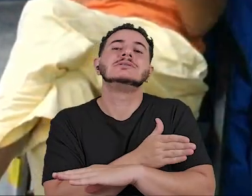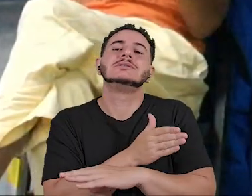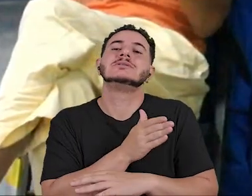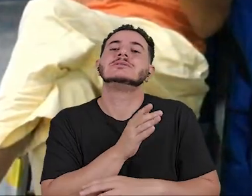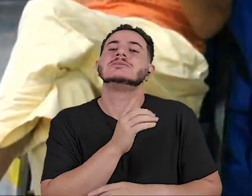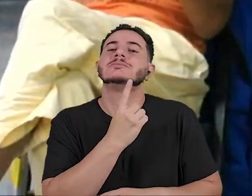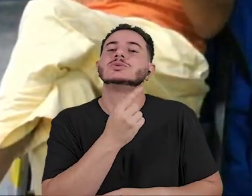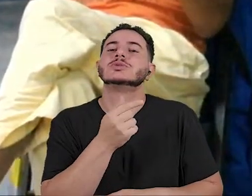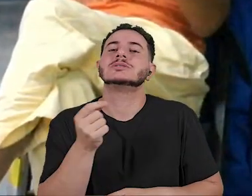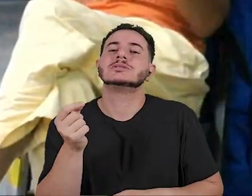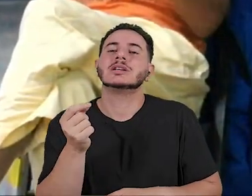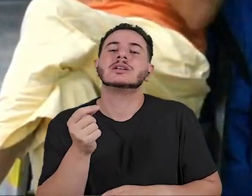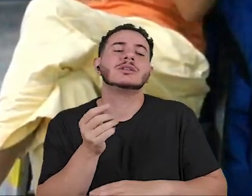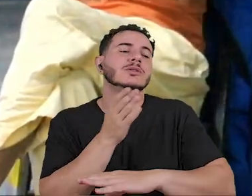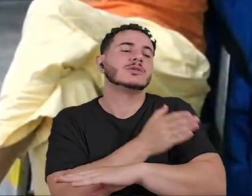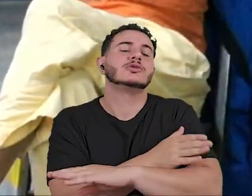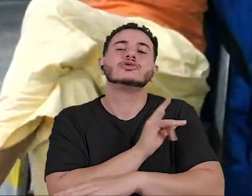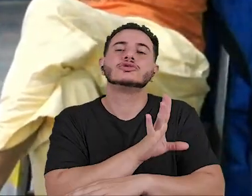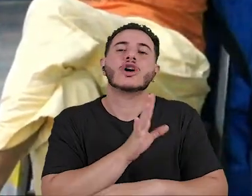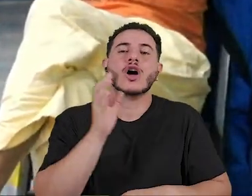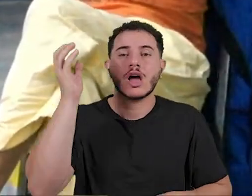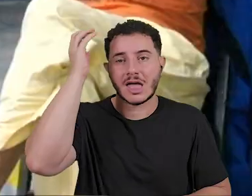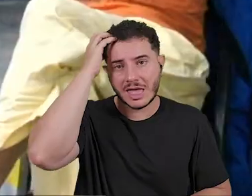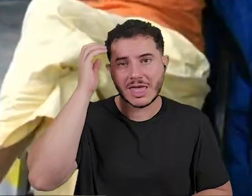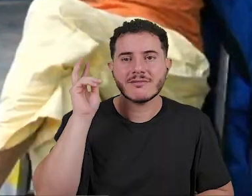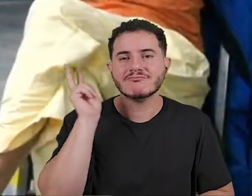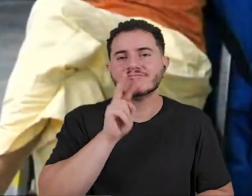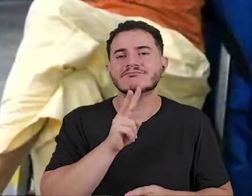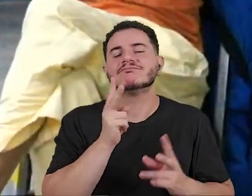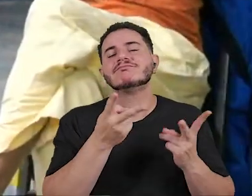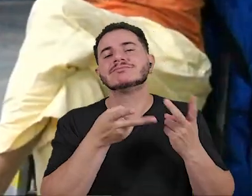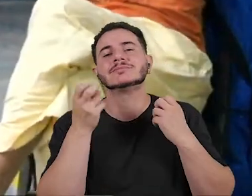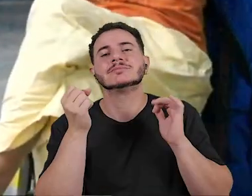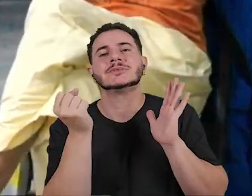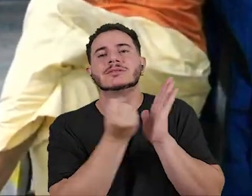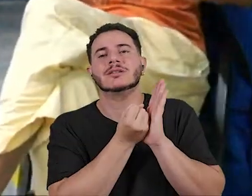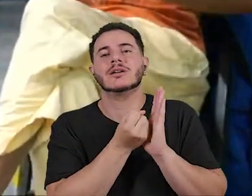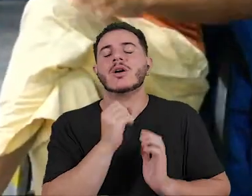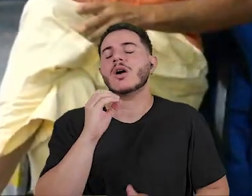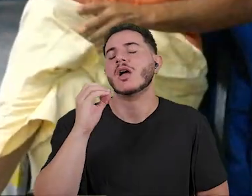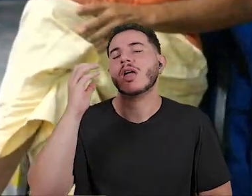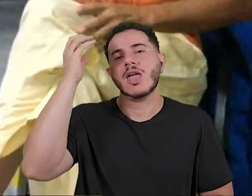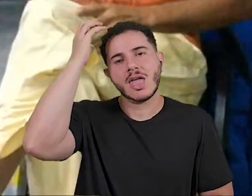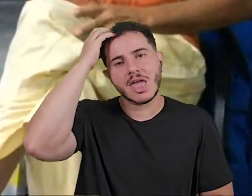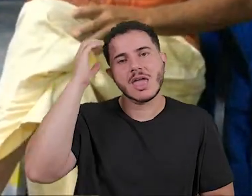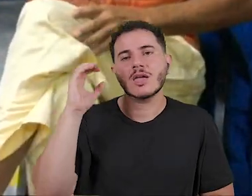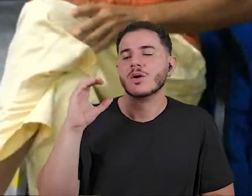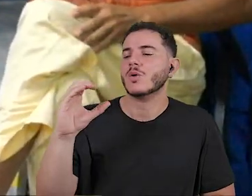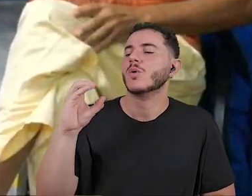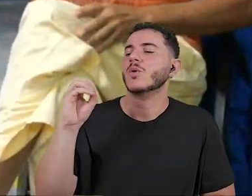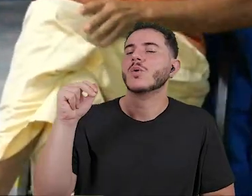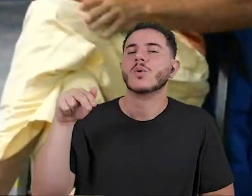confusão. Aí, queria, na sua cabeça, esse buraco, como é que fica?